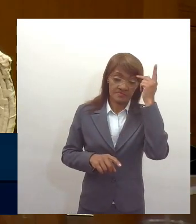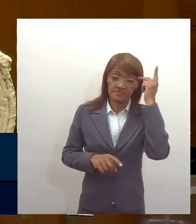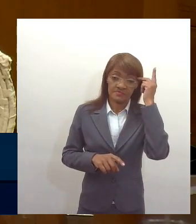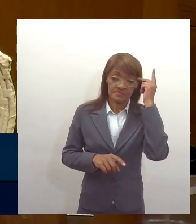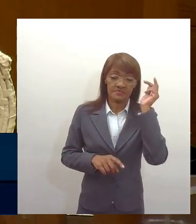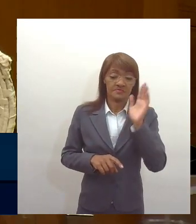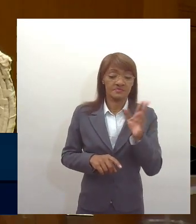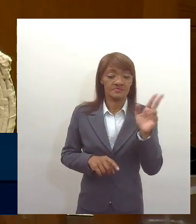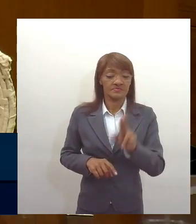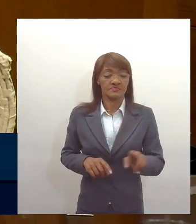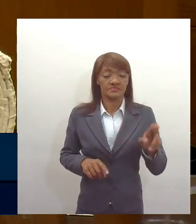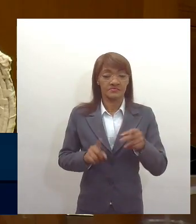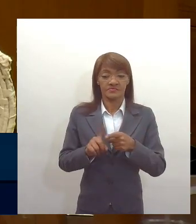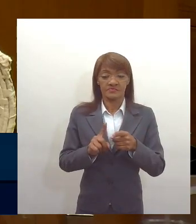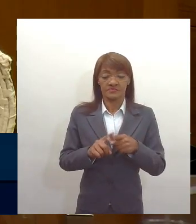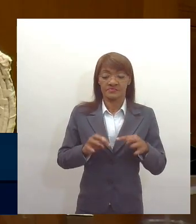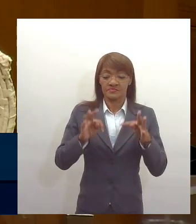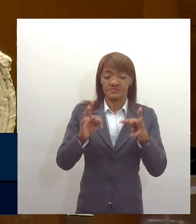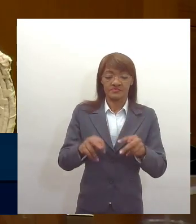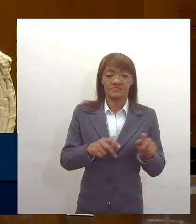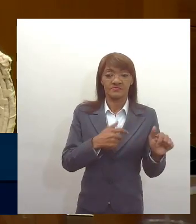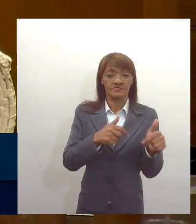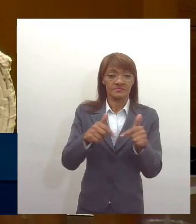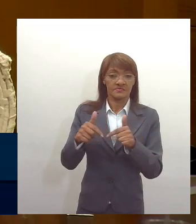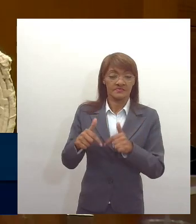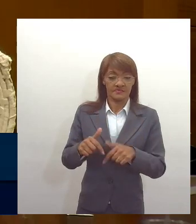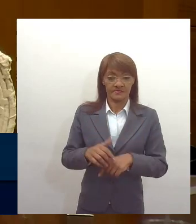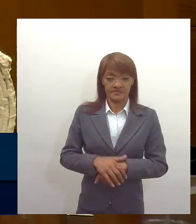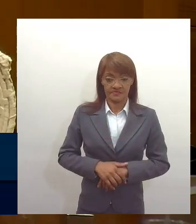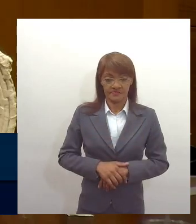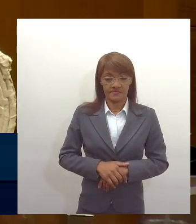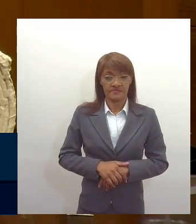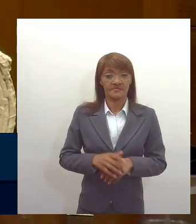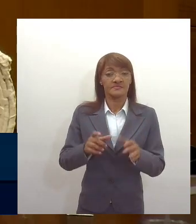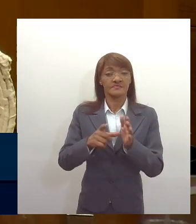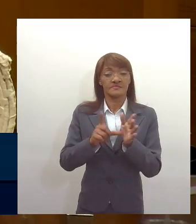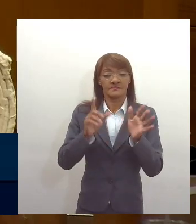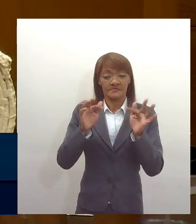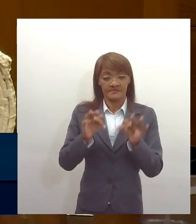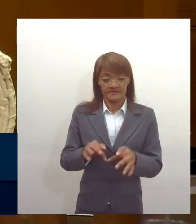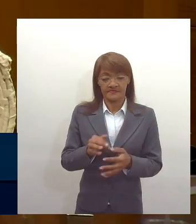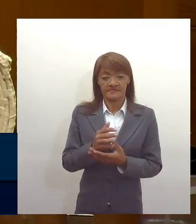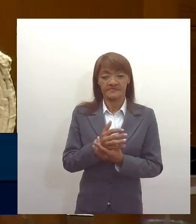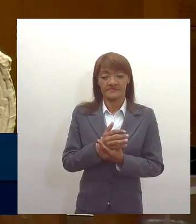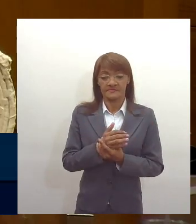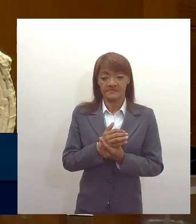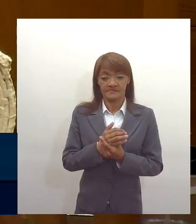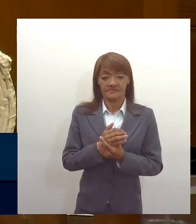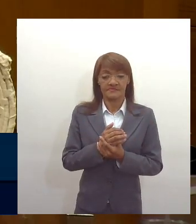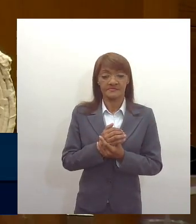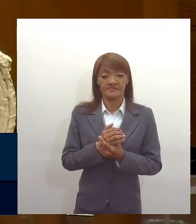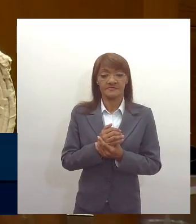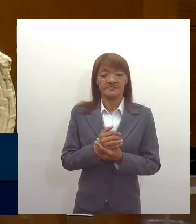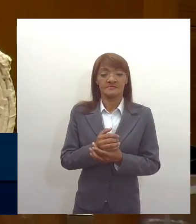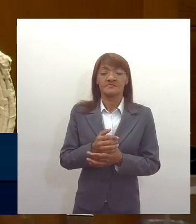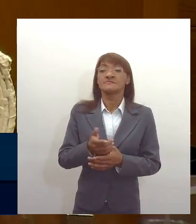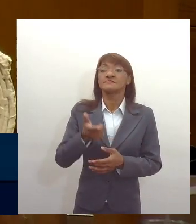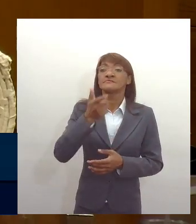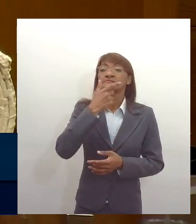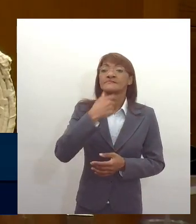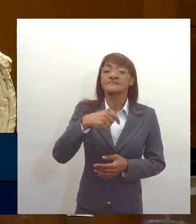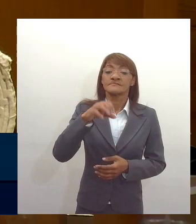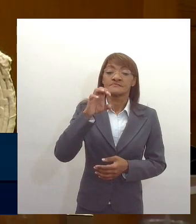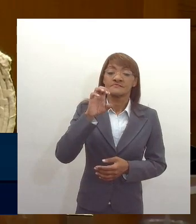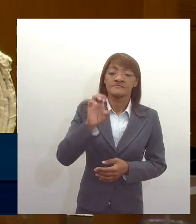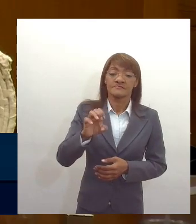nas trabalhadoras. Por fim, né, mais uma vez, Edivaldo, negocia com as